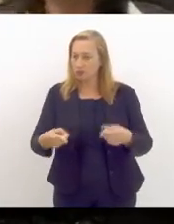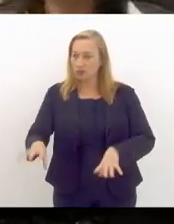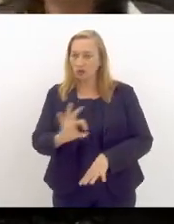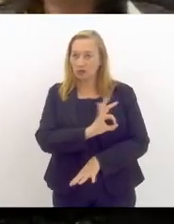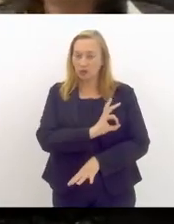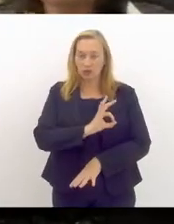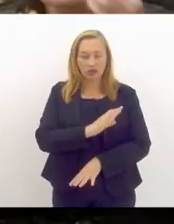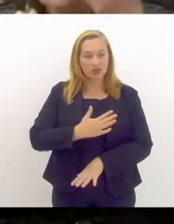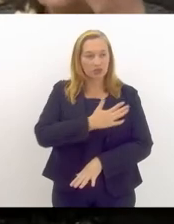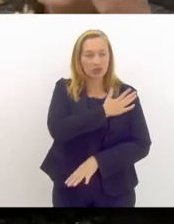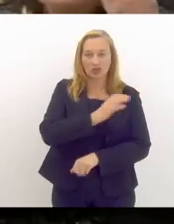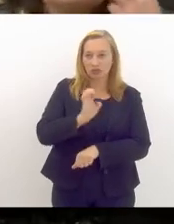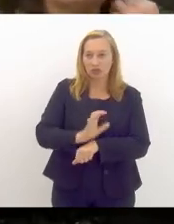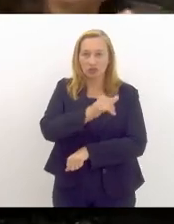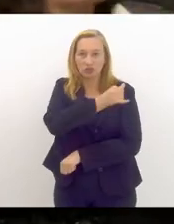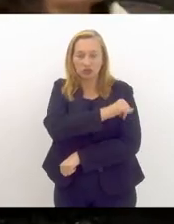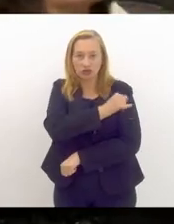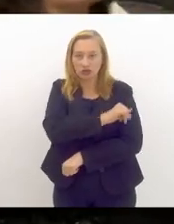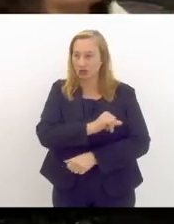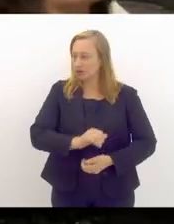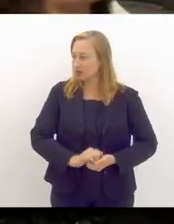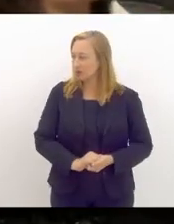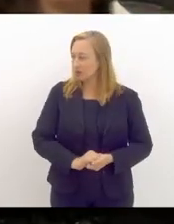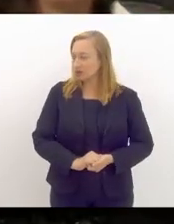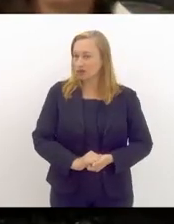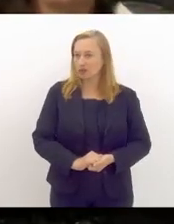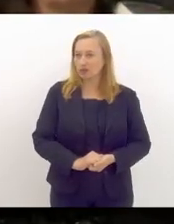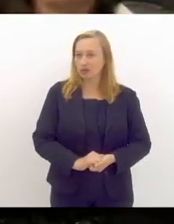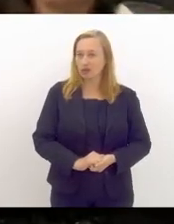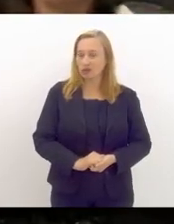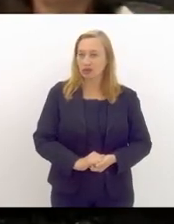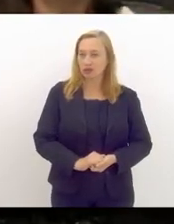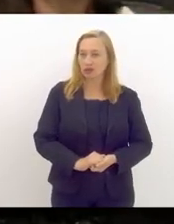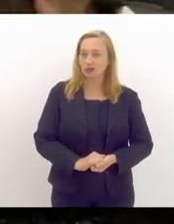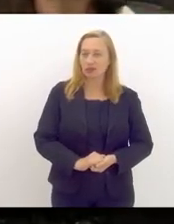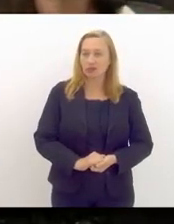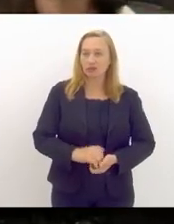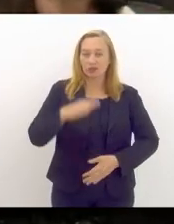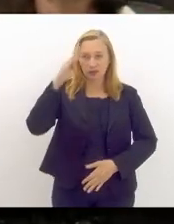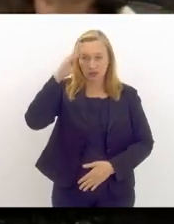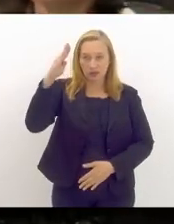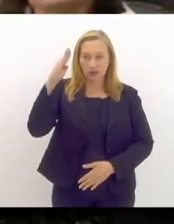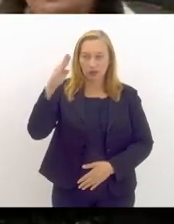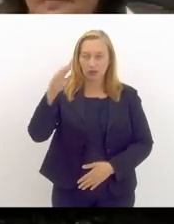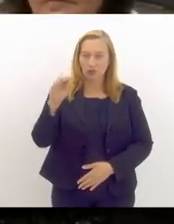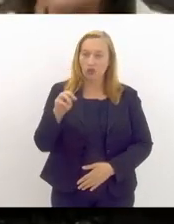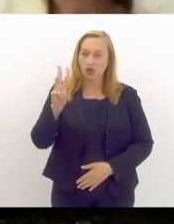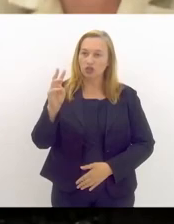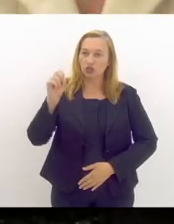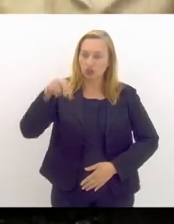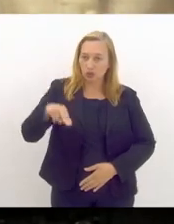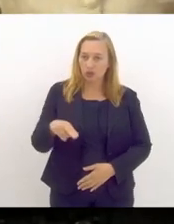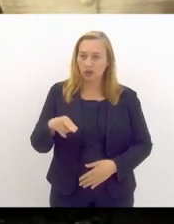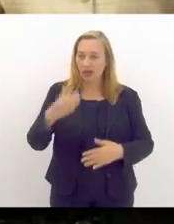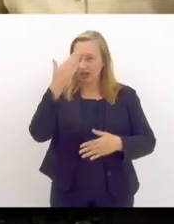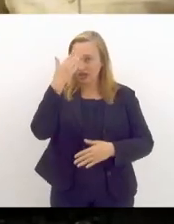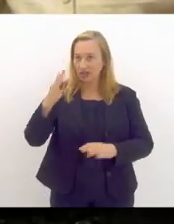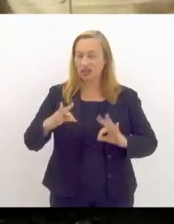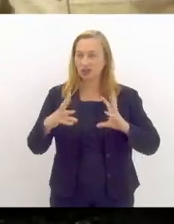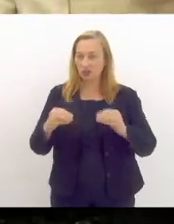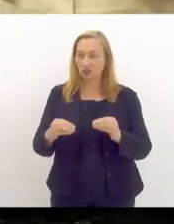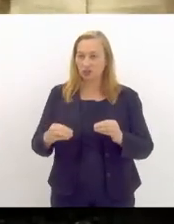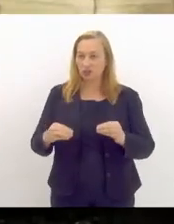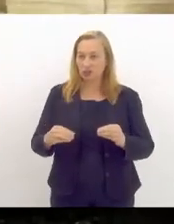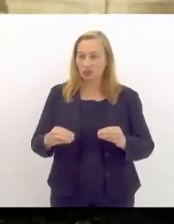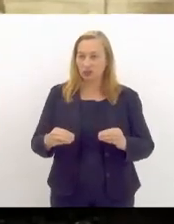da Polícia Militar do Estado do Rio de Janeiro, sob a regência do Tenente Washington, Agradeço aos integrantes da banda pela participação